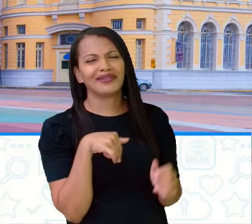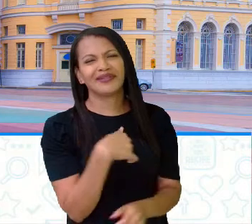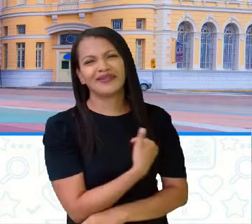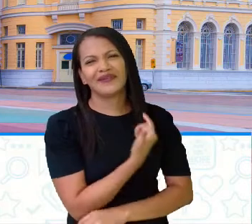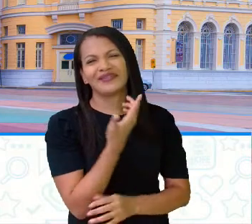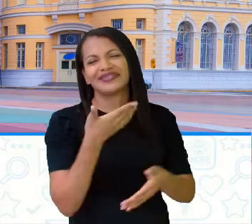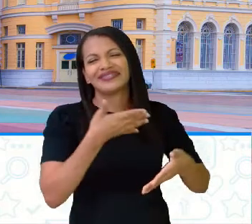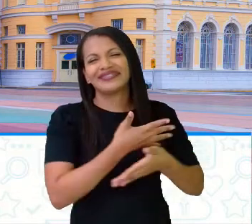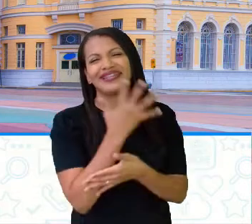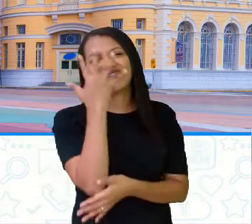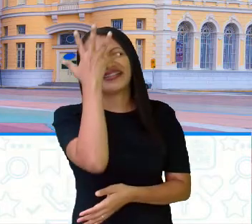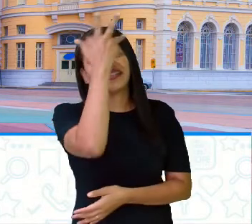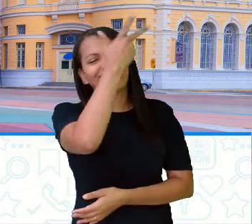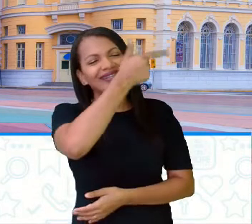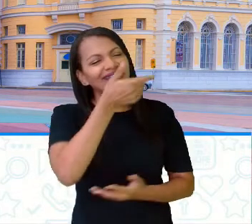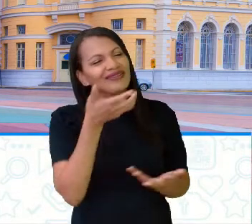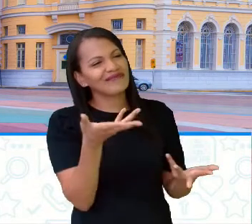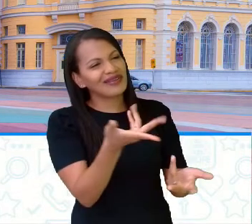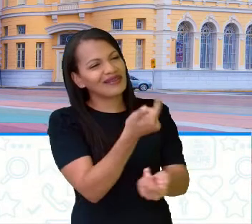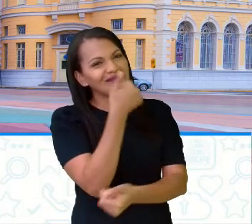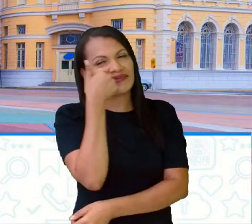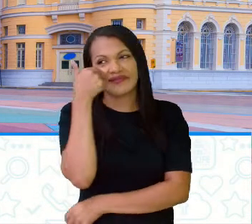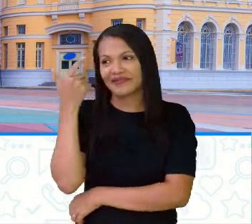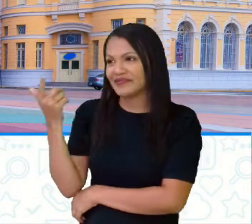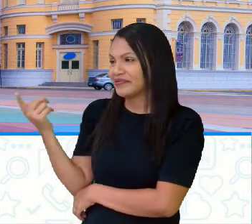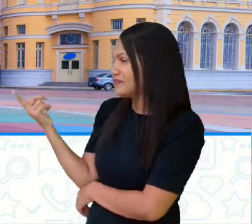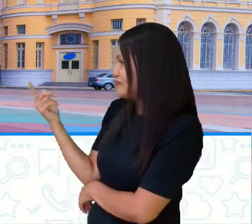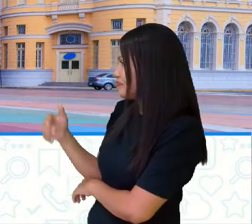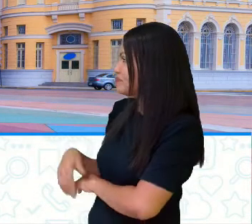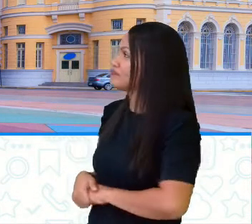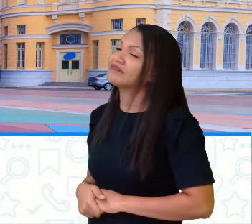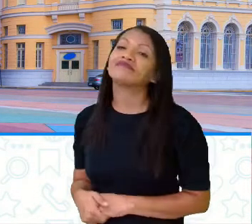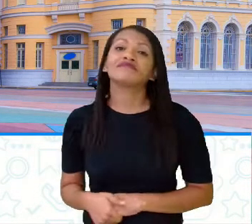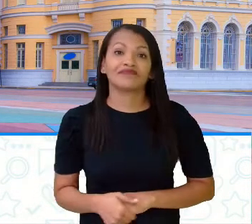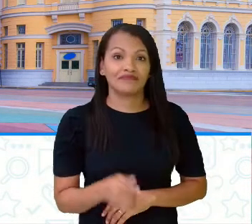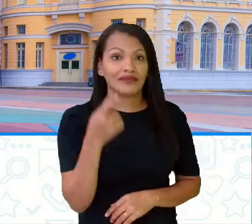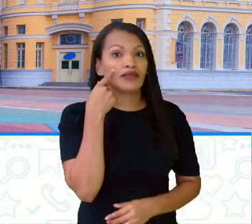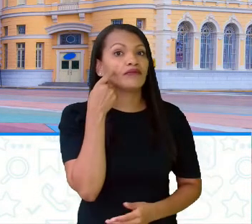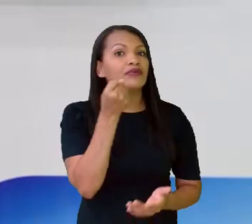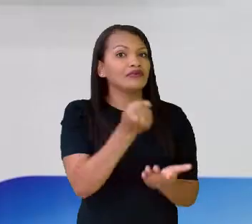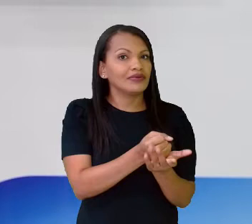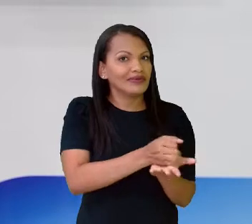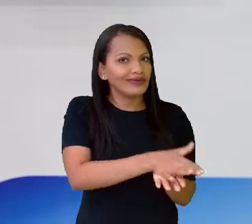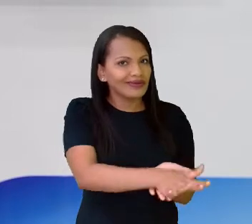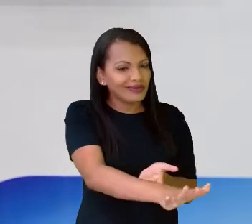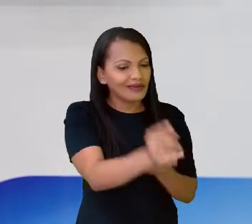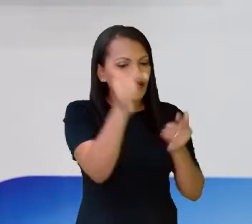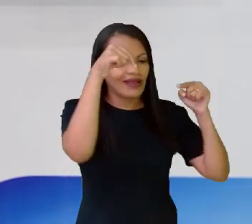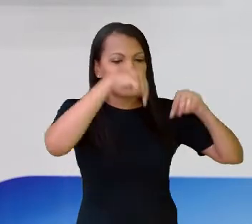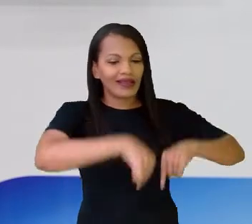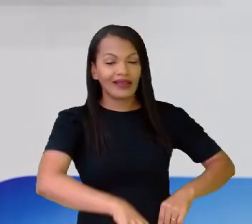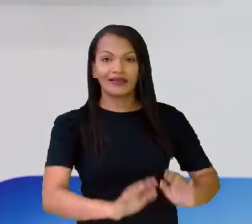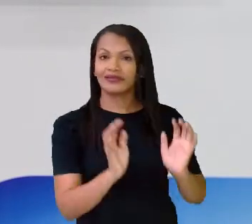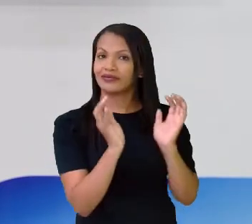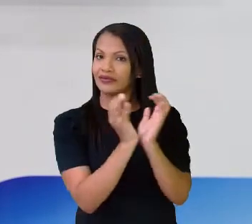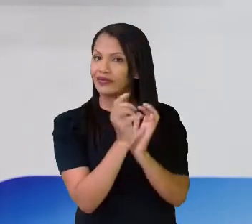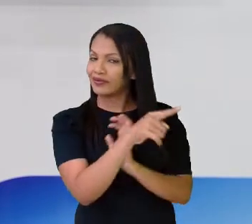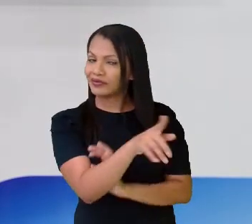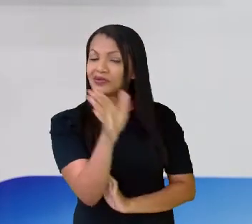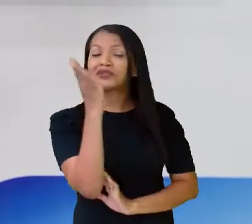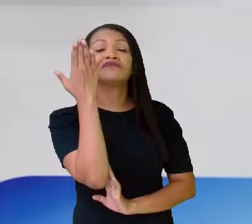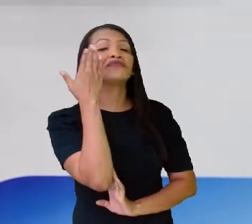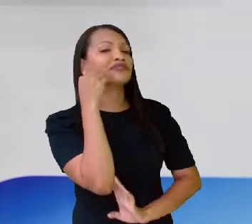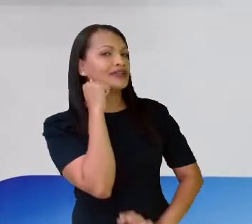linda, maravilhosa, Praça Rio Branco, mais conhecida como Marco Zero. Aqui no Recife, não sei se